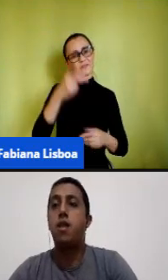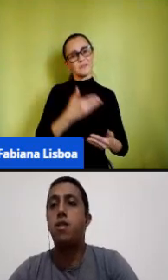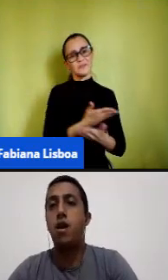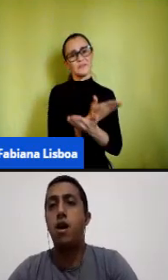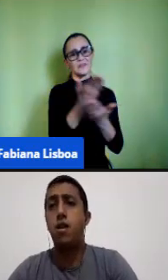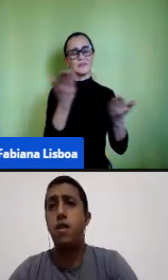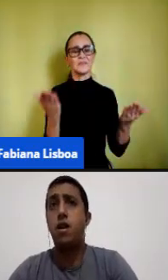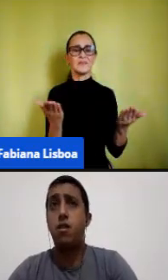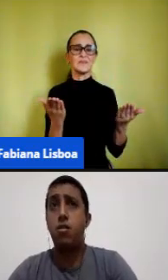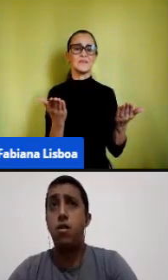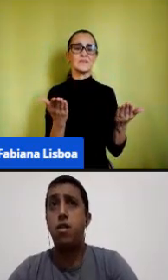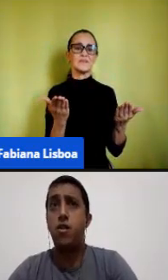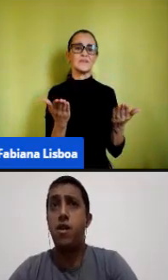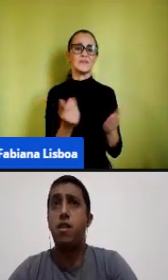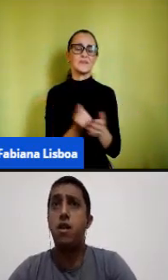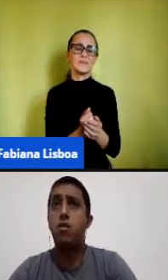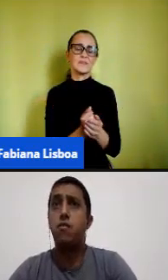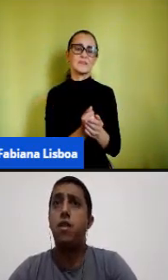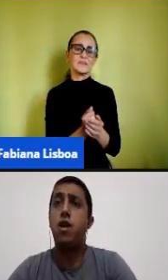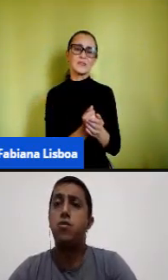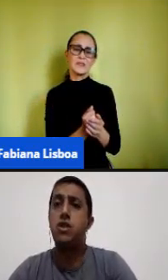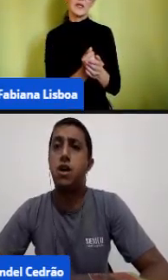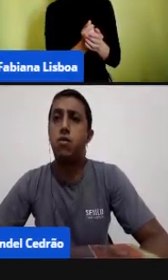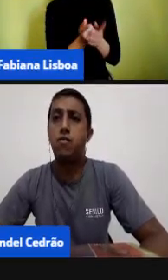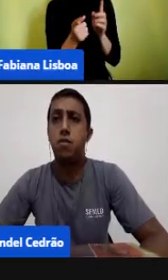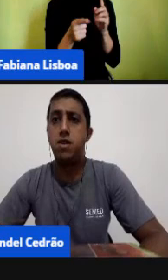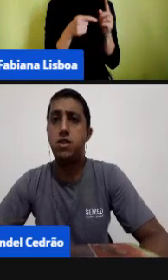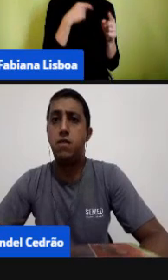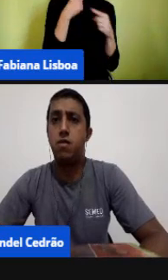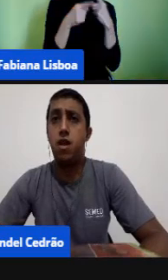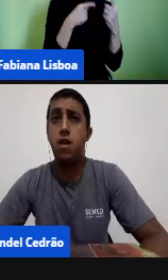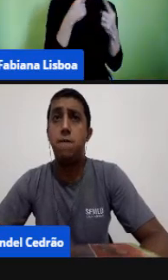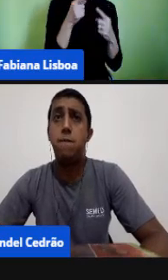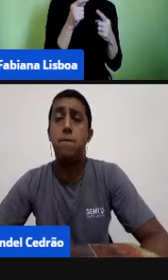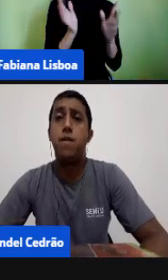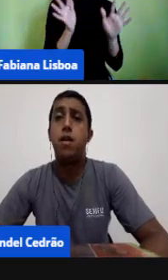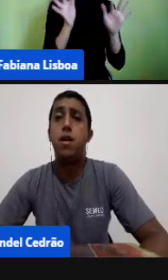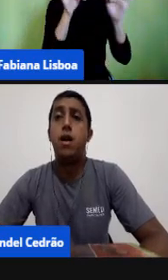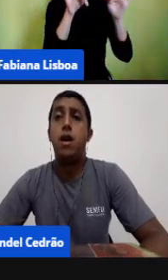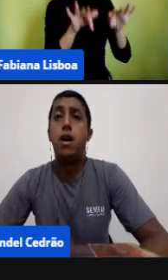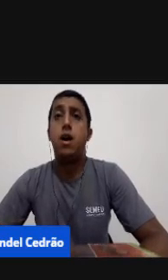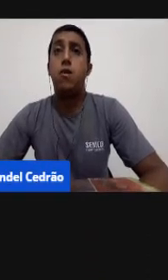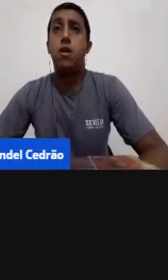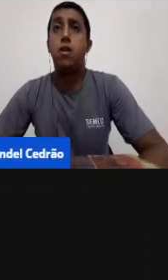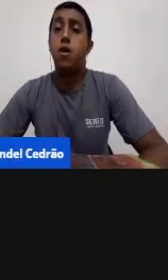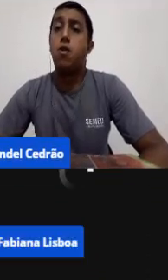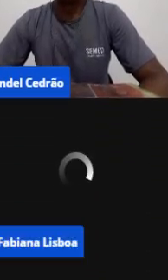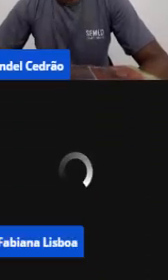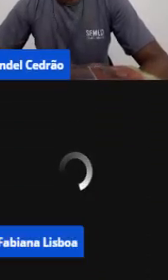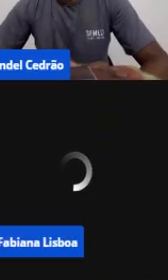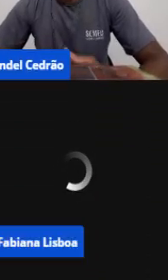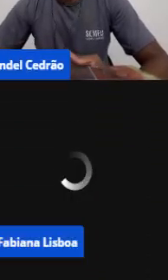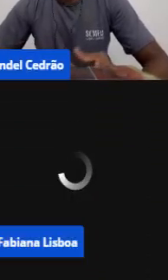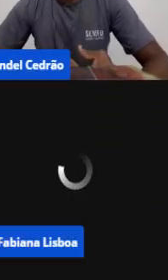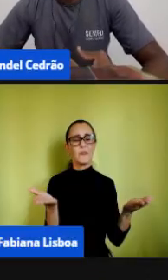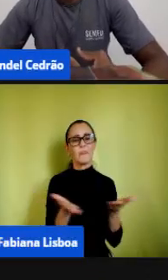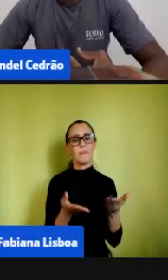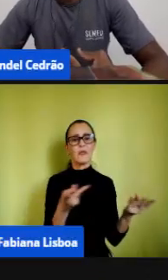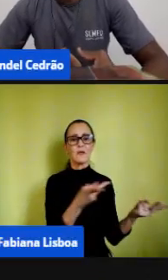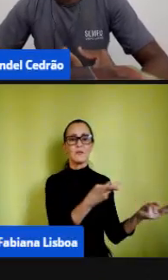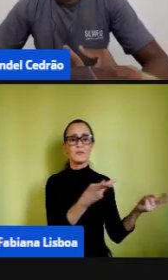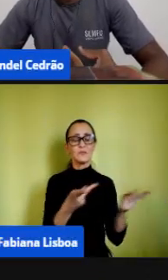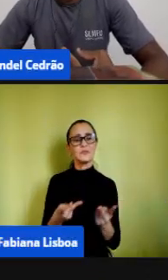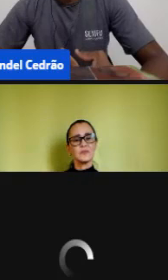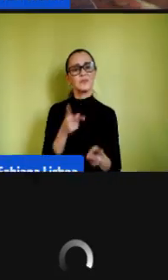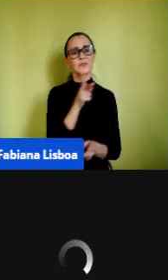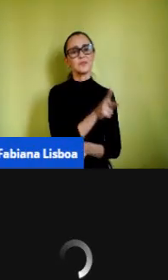que as indagações serão realizadas no final dos diálogos formativos, ok? Agora, eu convido o professor Marcos de